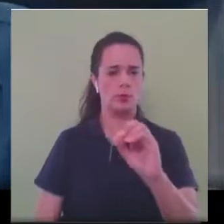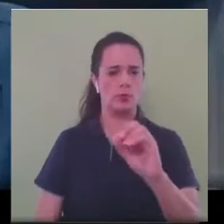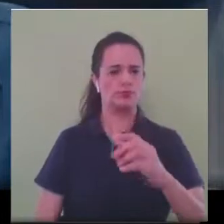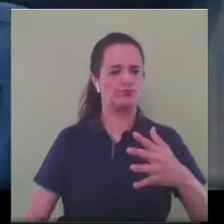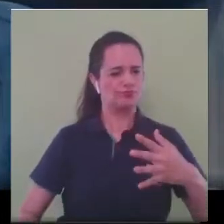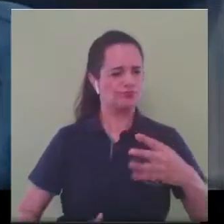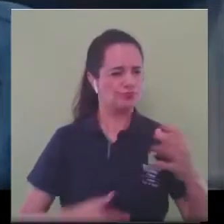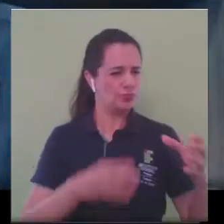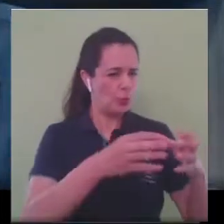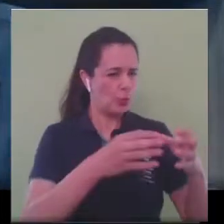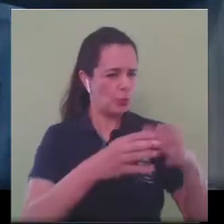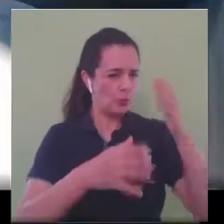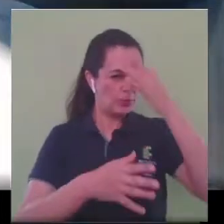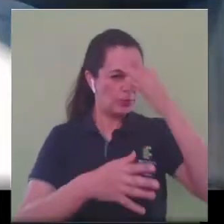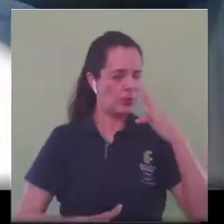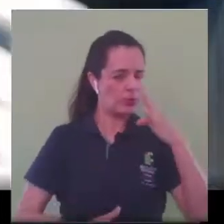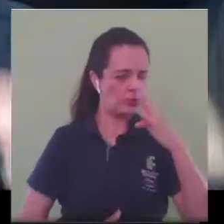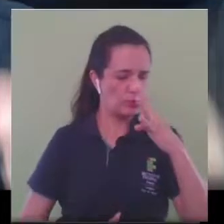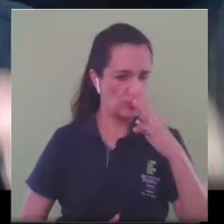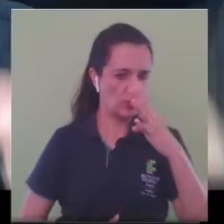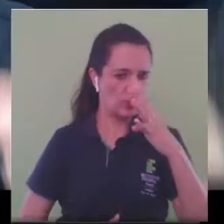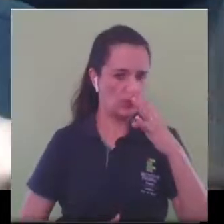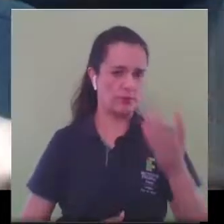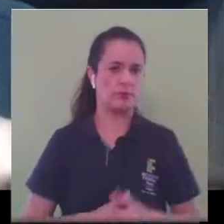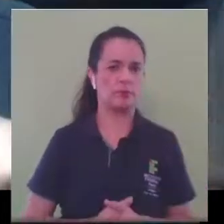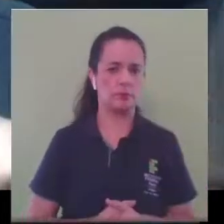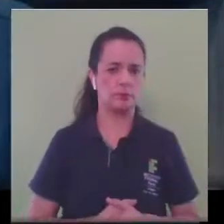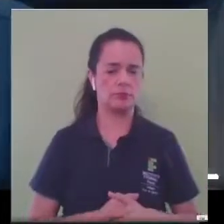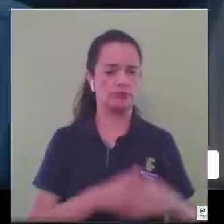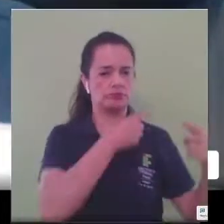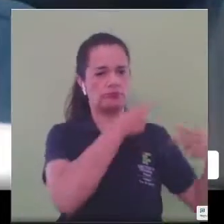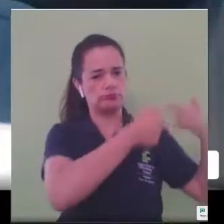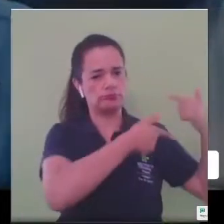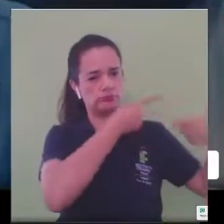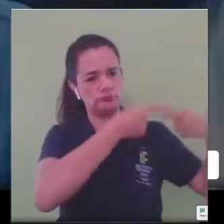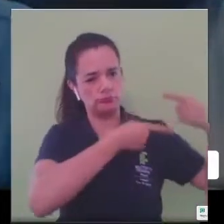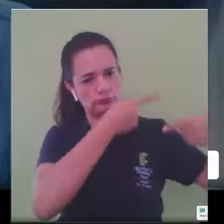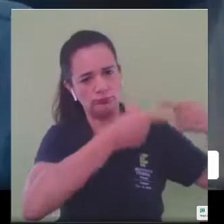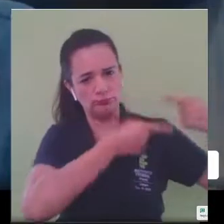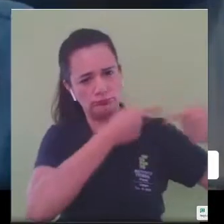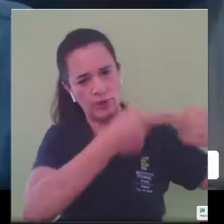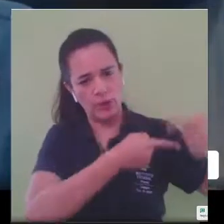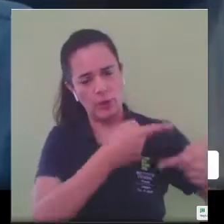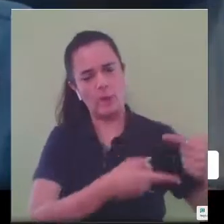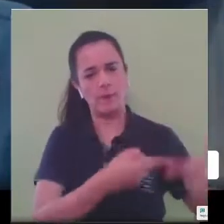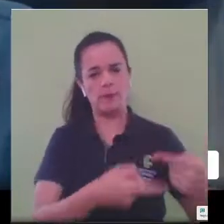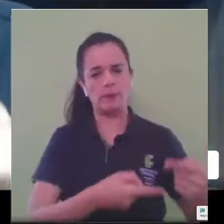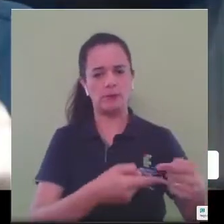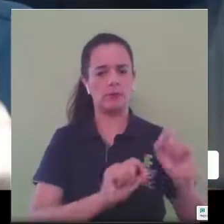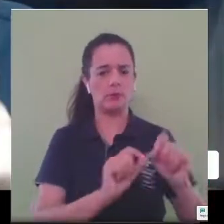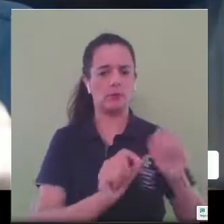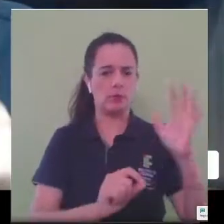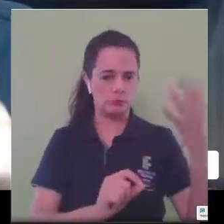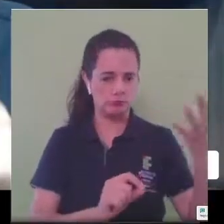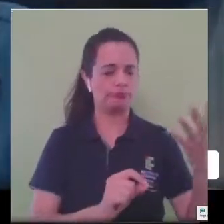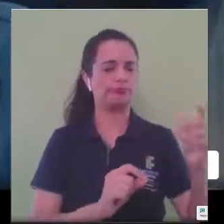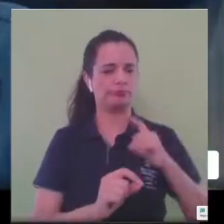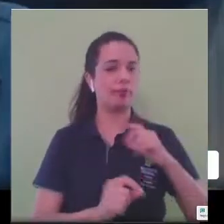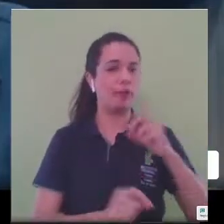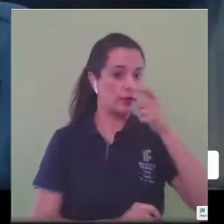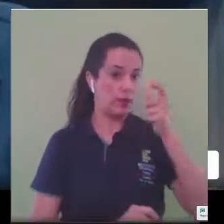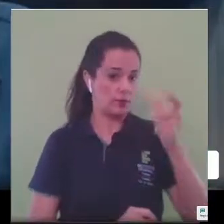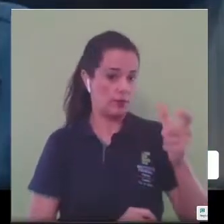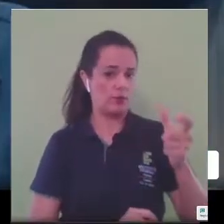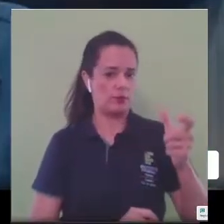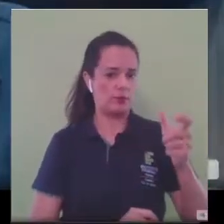de admiradores, conforme o tempo as gerações iriam passando, iria definir. Então, é interessante isso, né? Que o